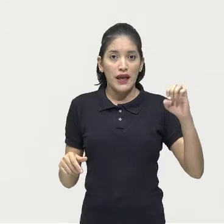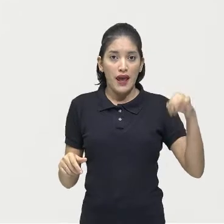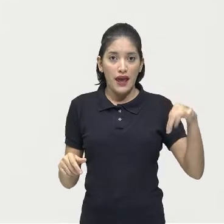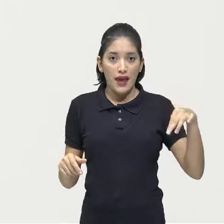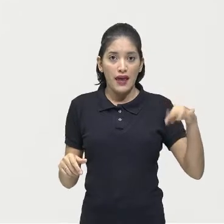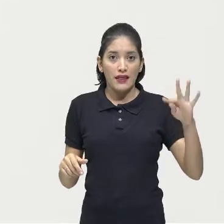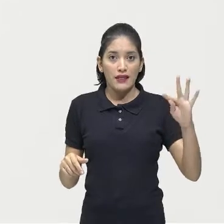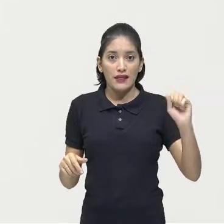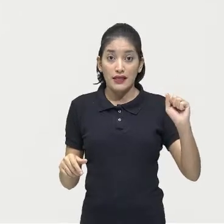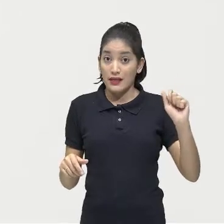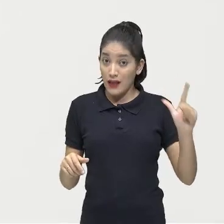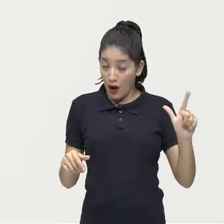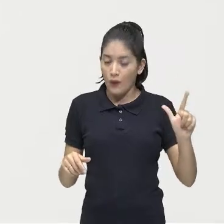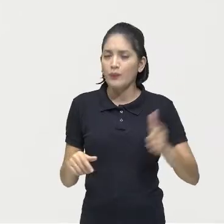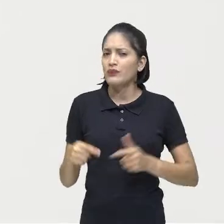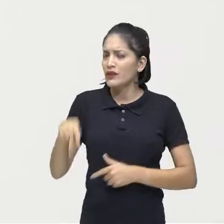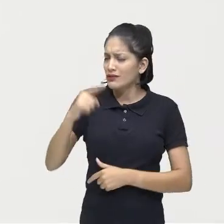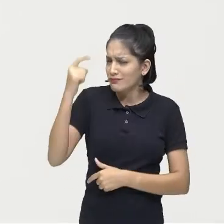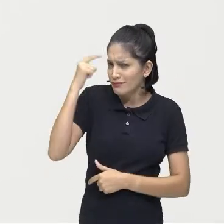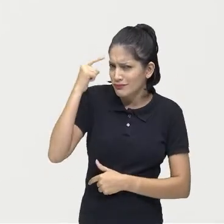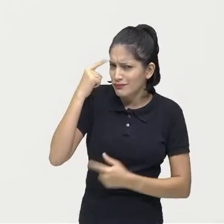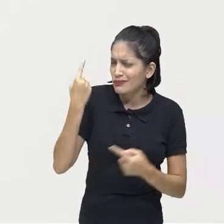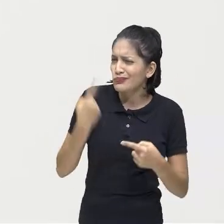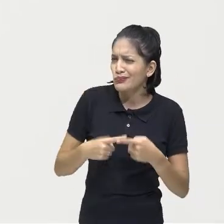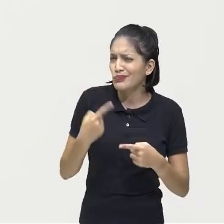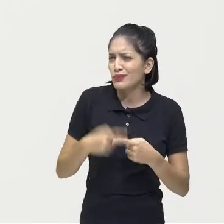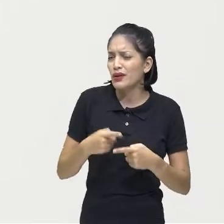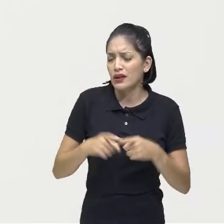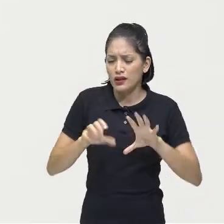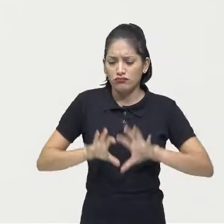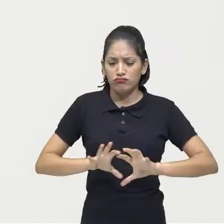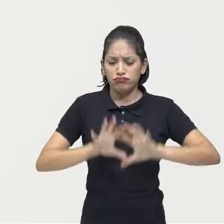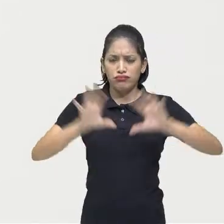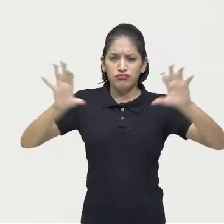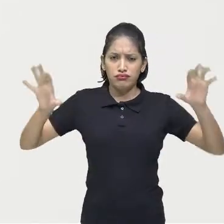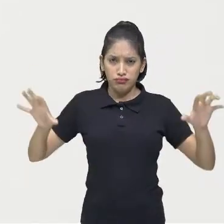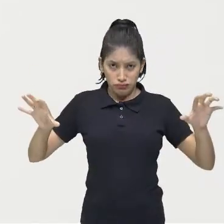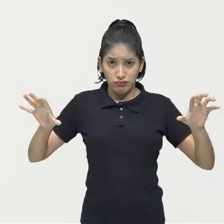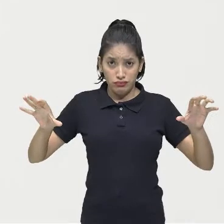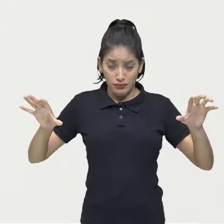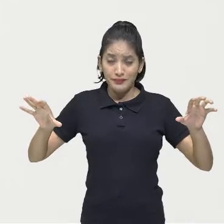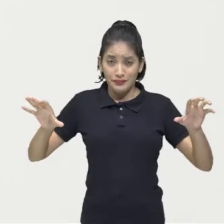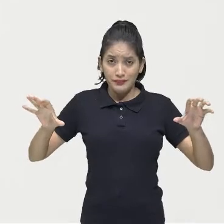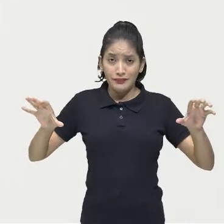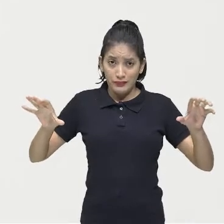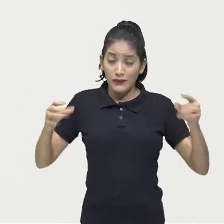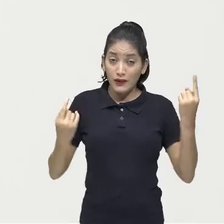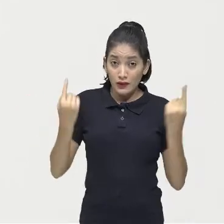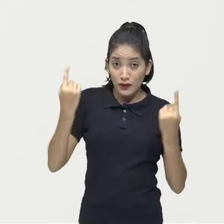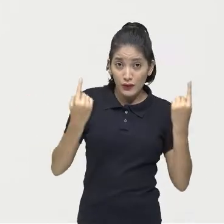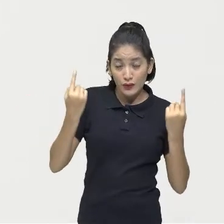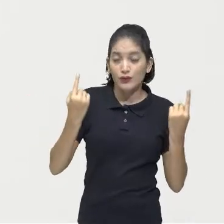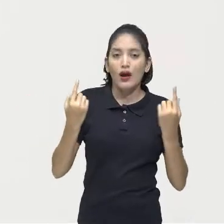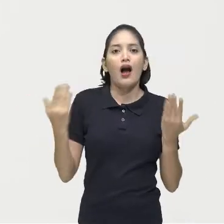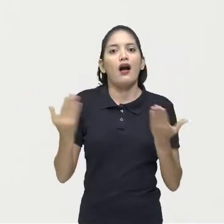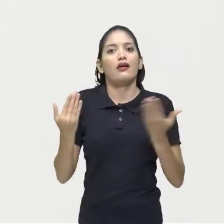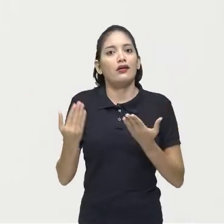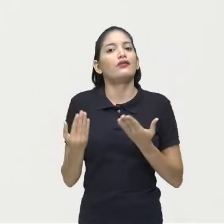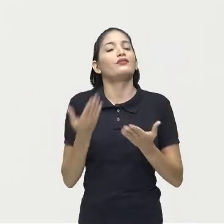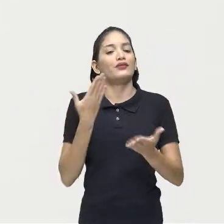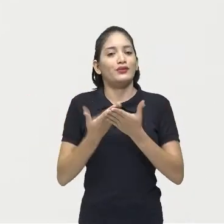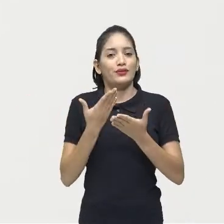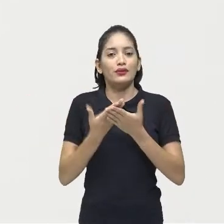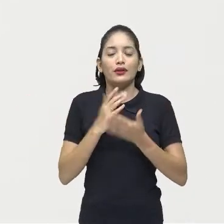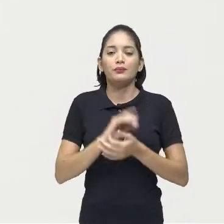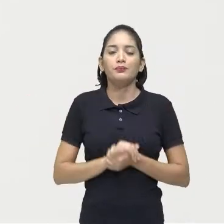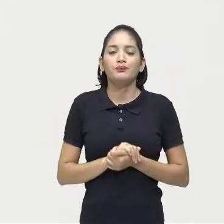Vocês já pararam aí para pensar por que a gente tem aí essa divisão? Aí a gente vai observar agora.